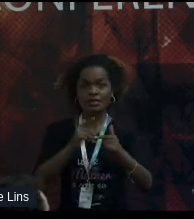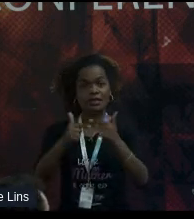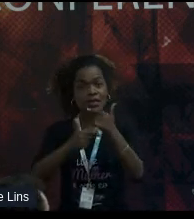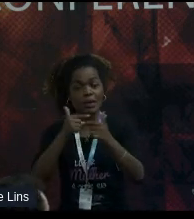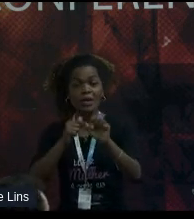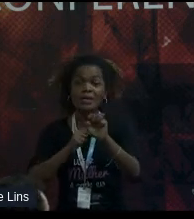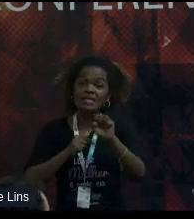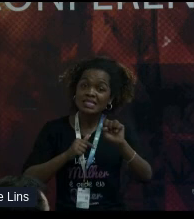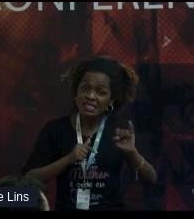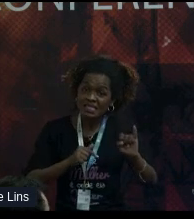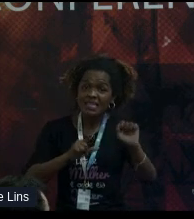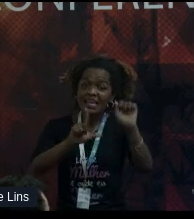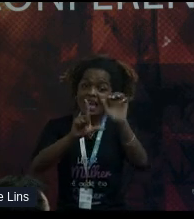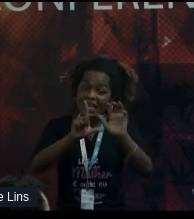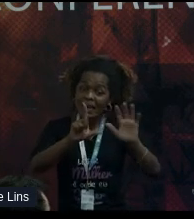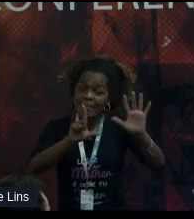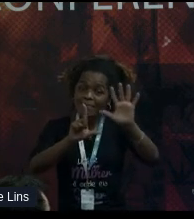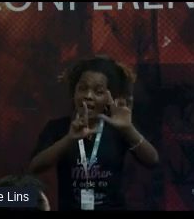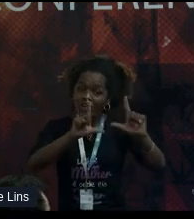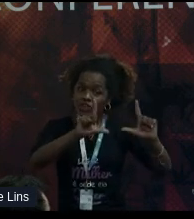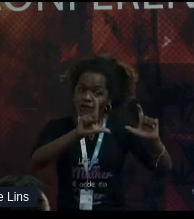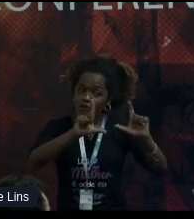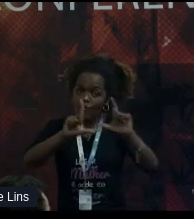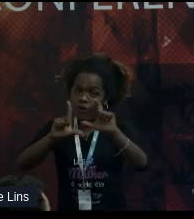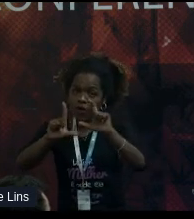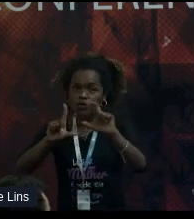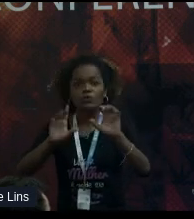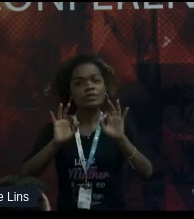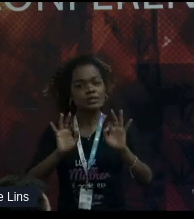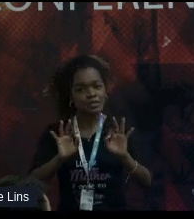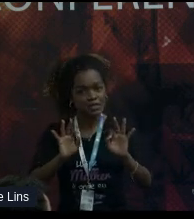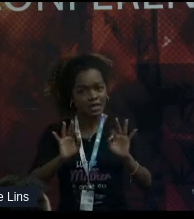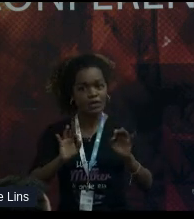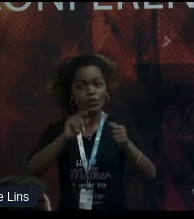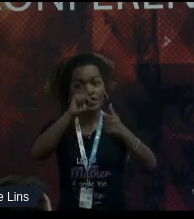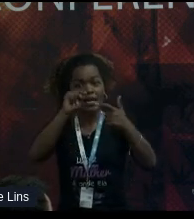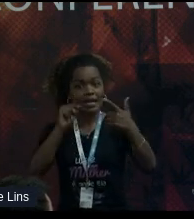for imagem, garanta que os elementos